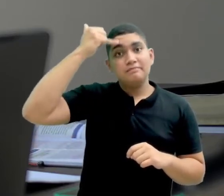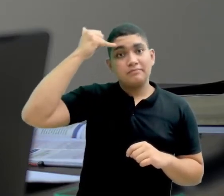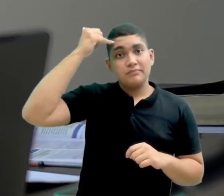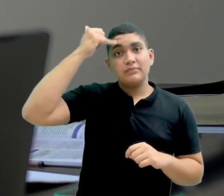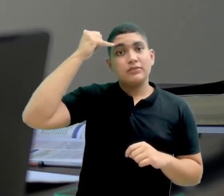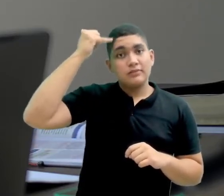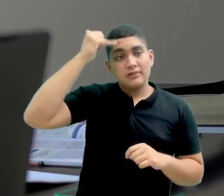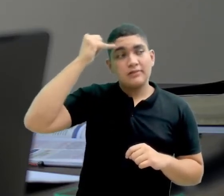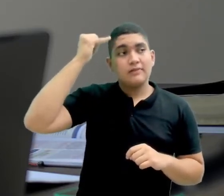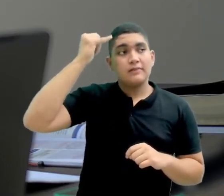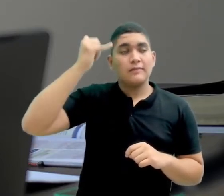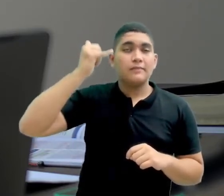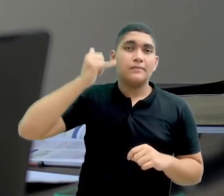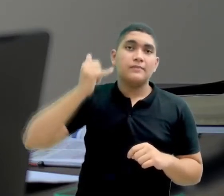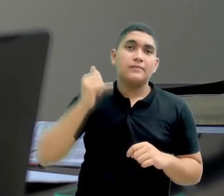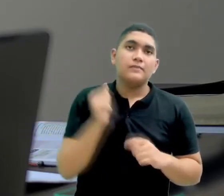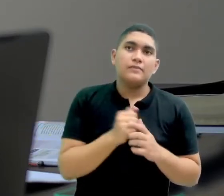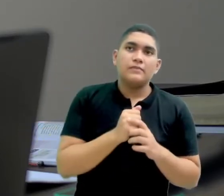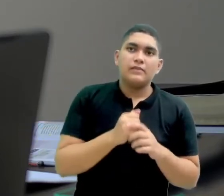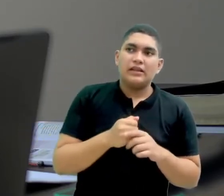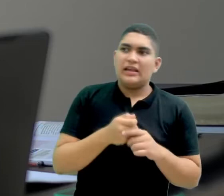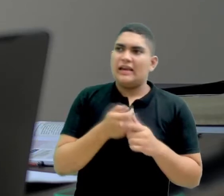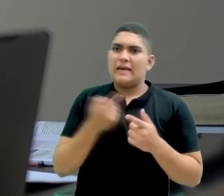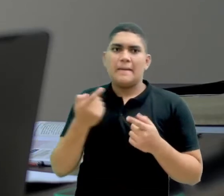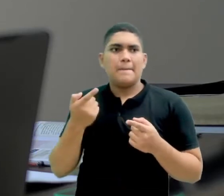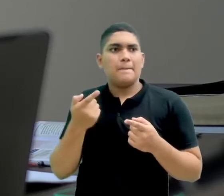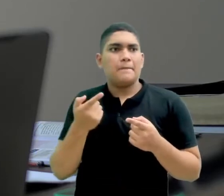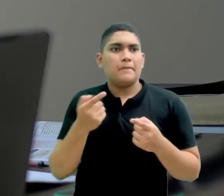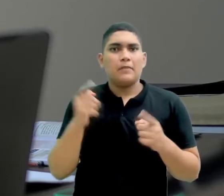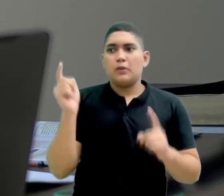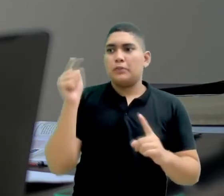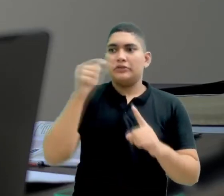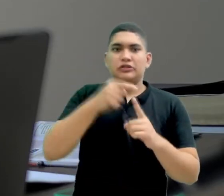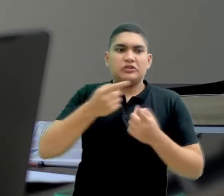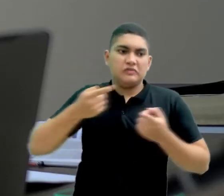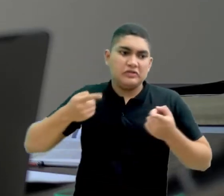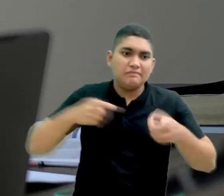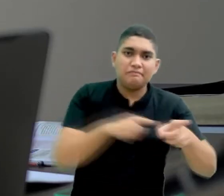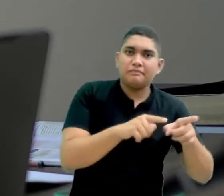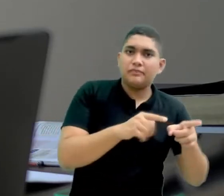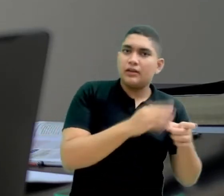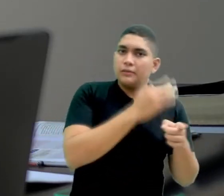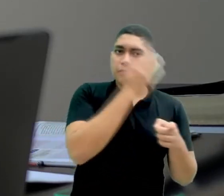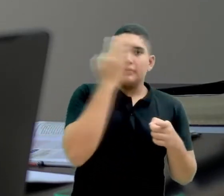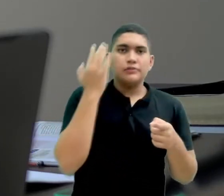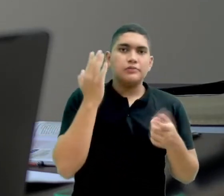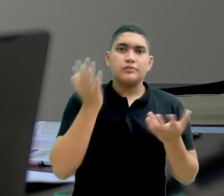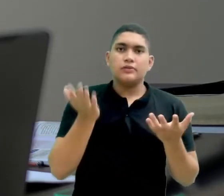atingir, né, Diácono Genilson, visam atingir a pessoa,